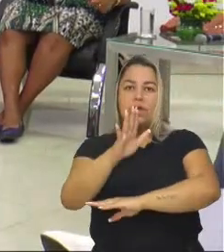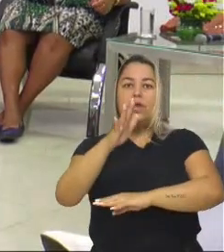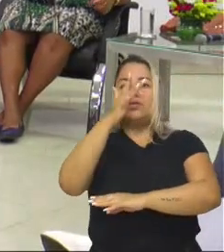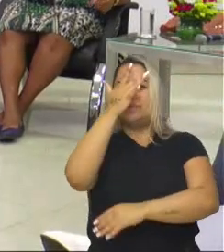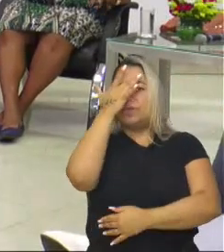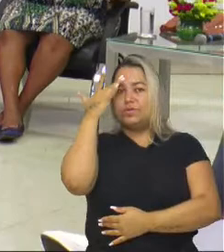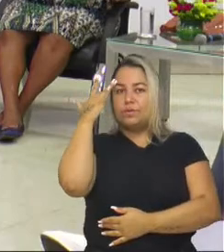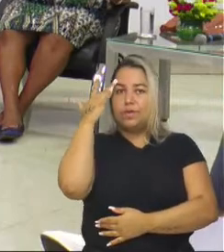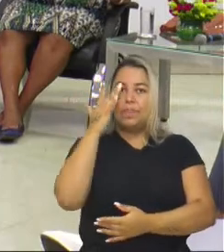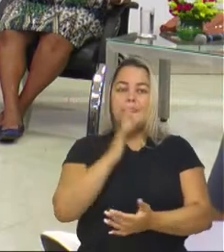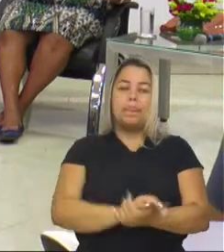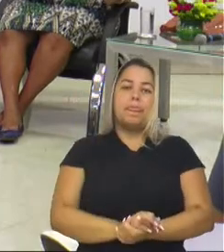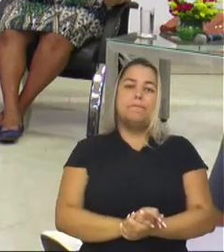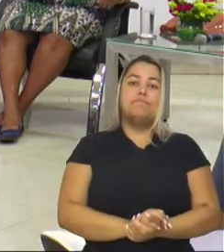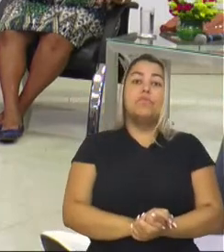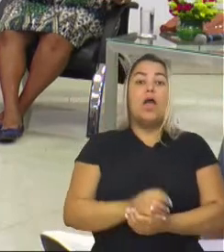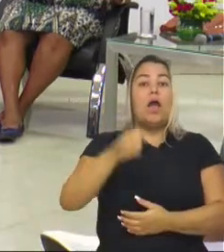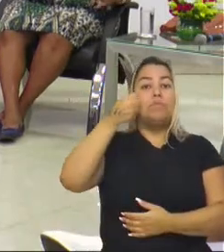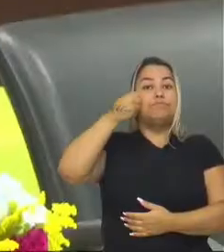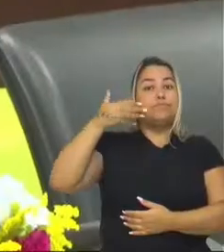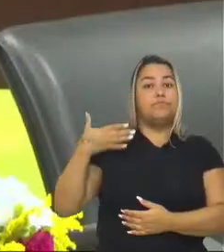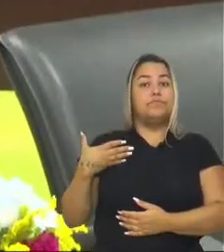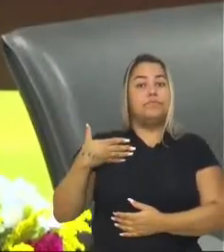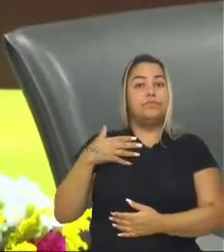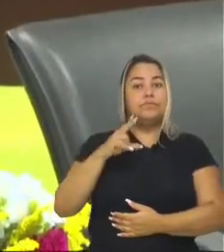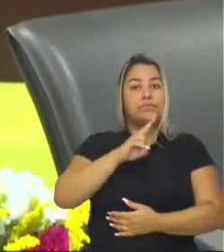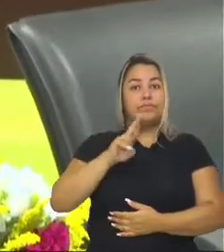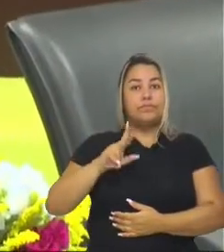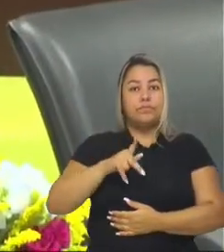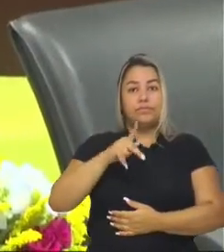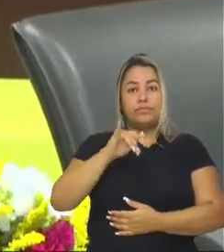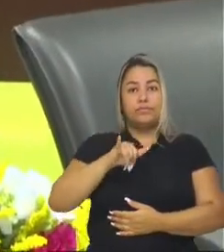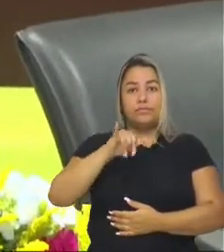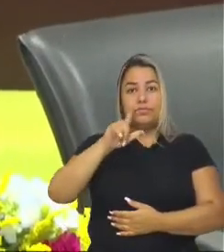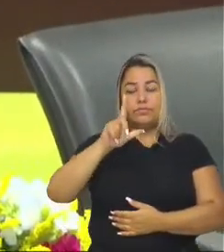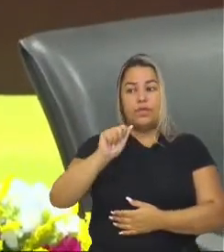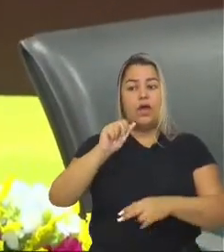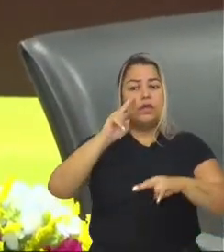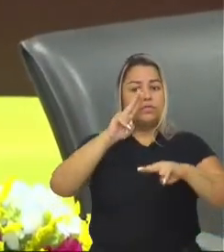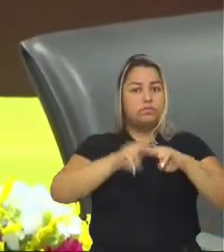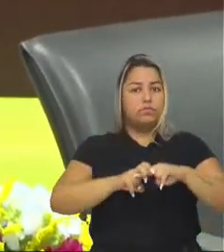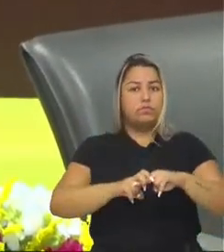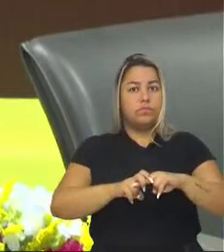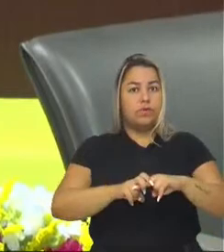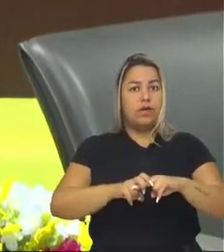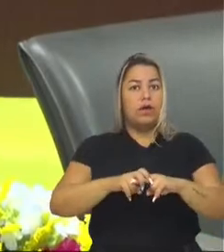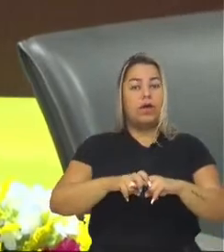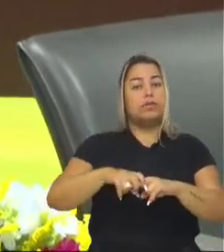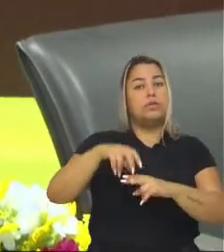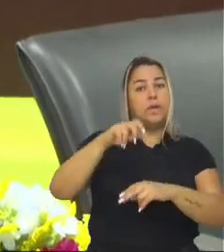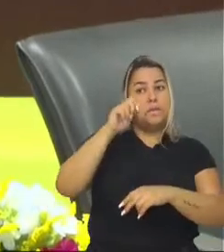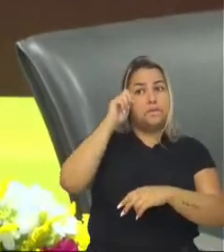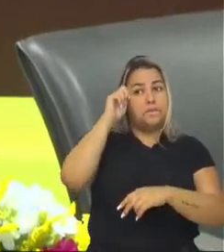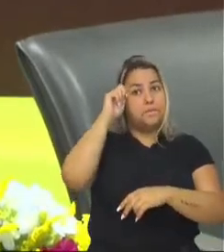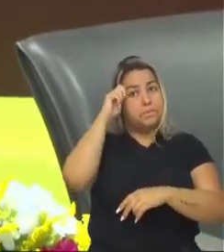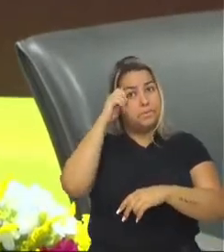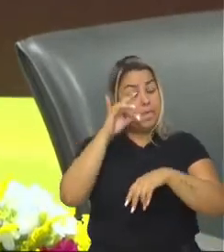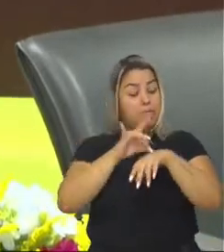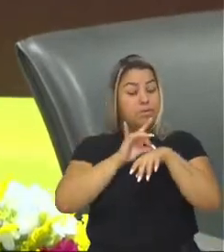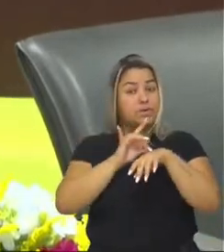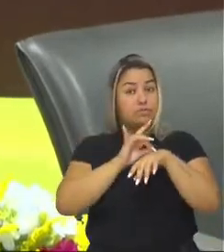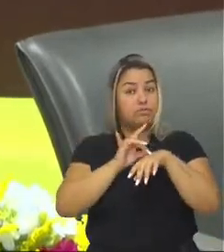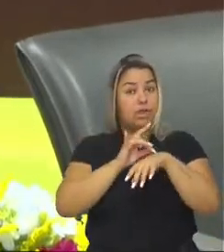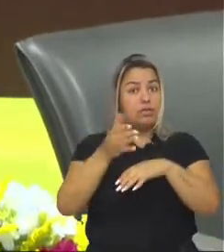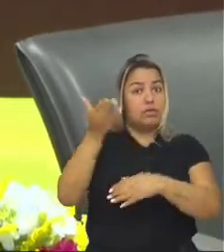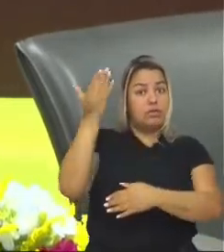pessoal. Então, minha autodescrição, eu me chamo Keila, eu estou sentada numa cadeira preta, atrás tem um